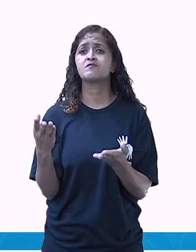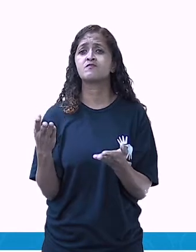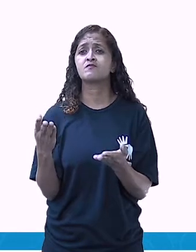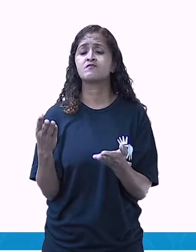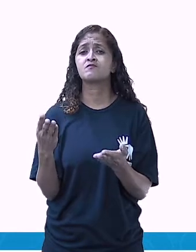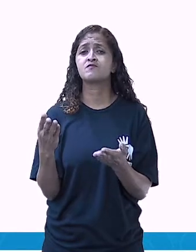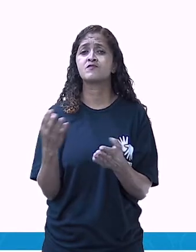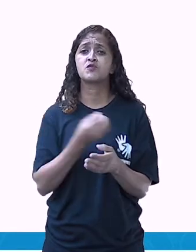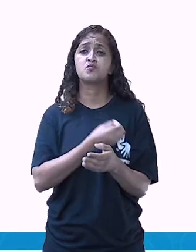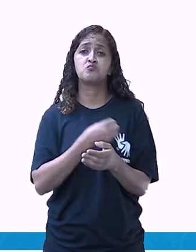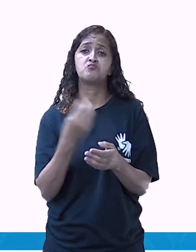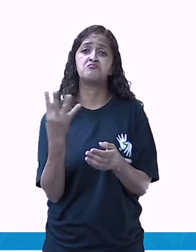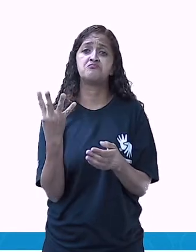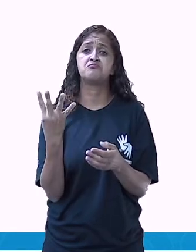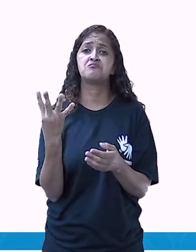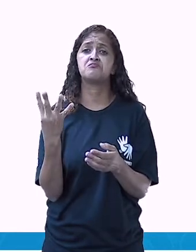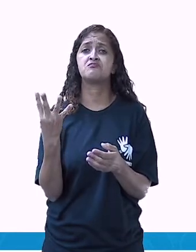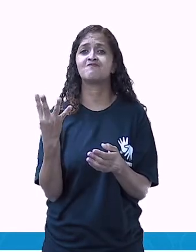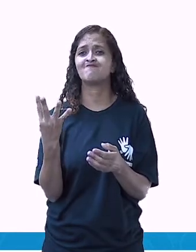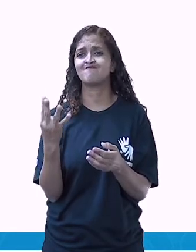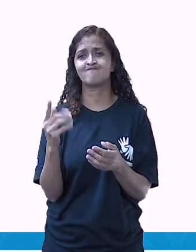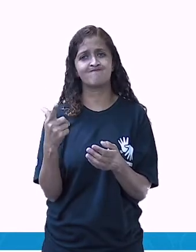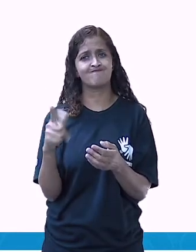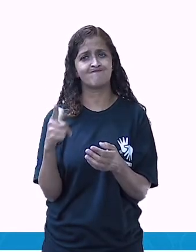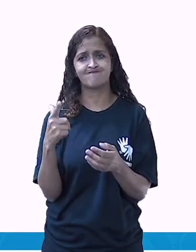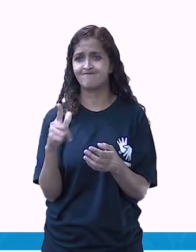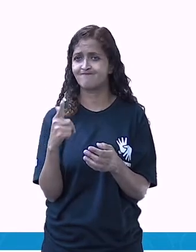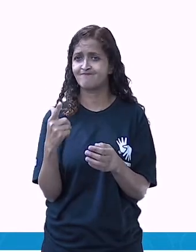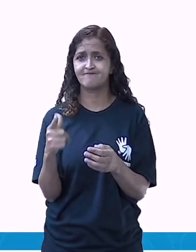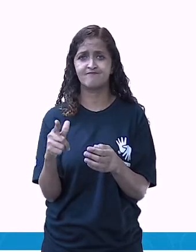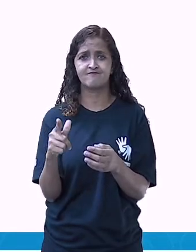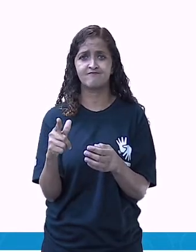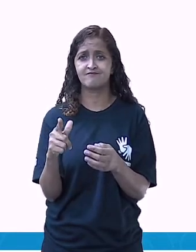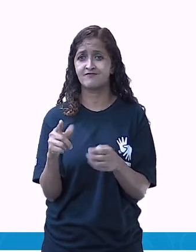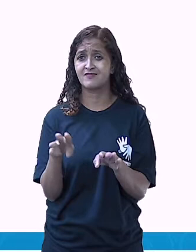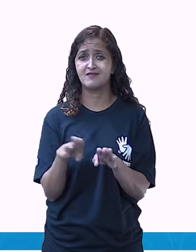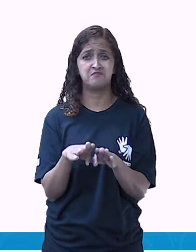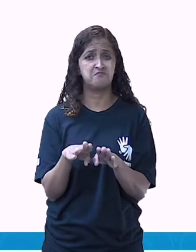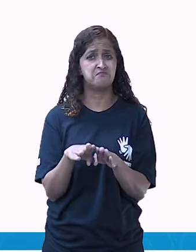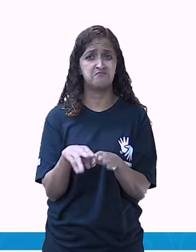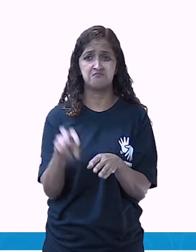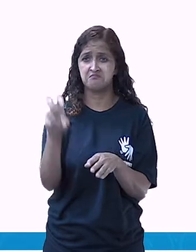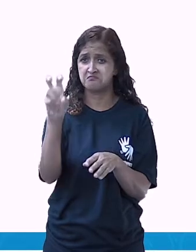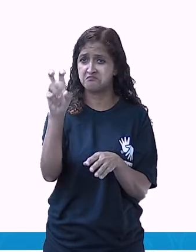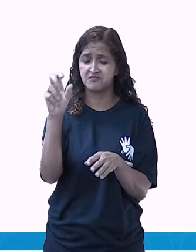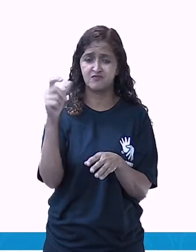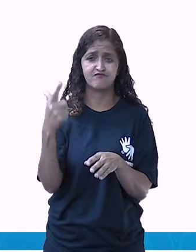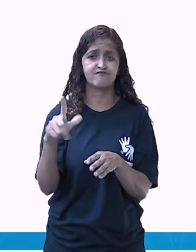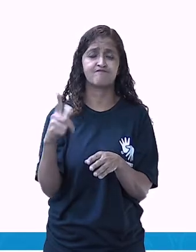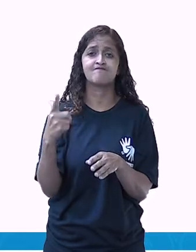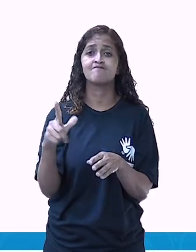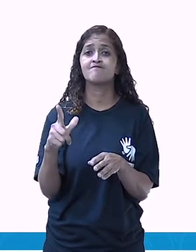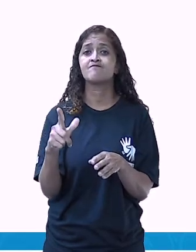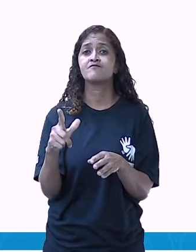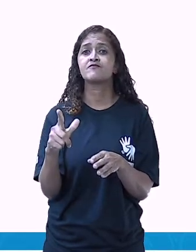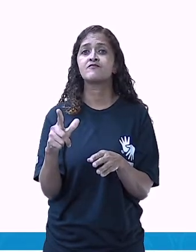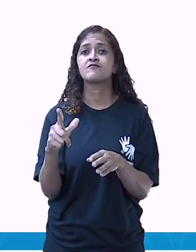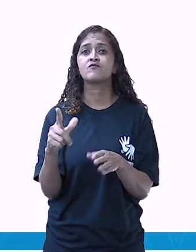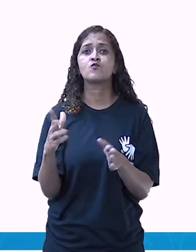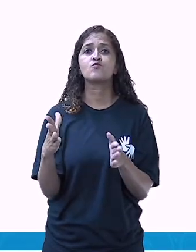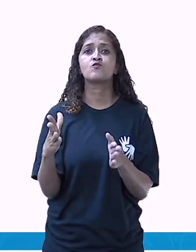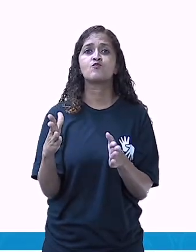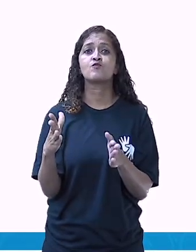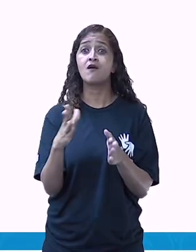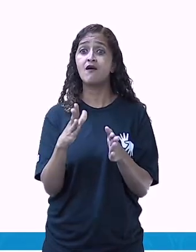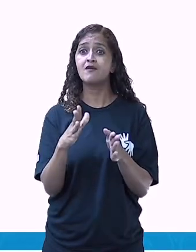E com o número 4? Não. Nem com o número 5. Ah, mas nós temos balão com o